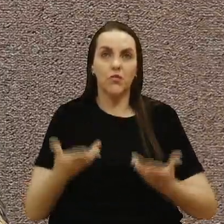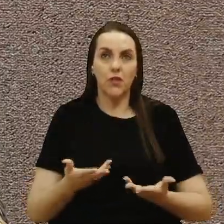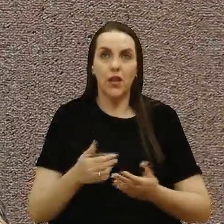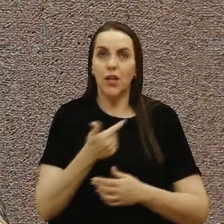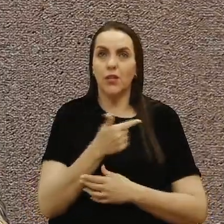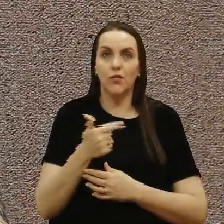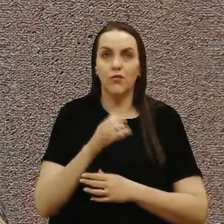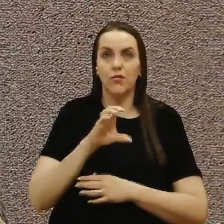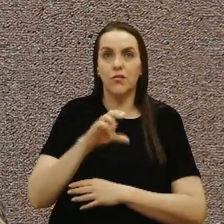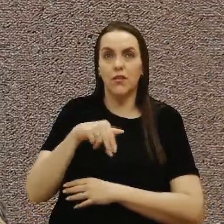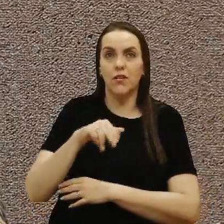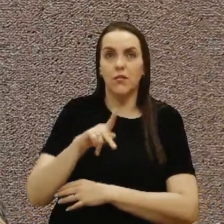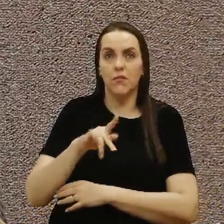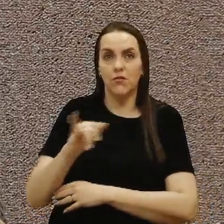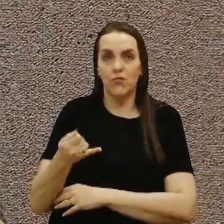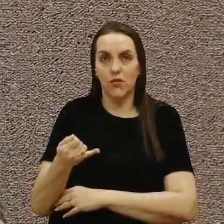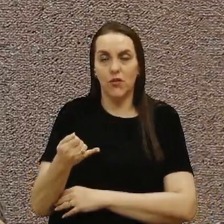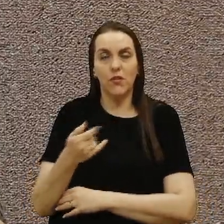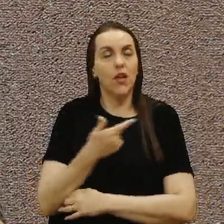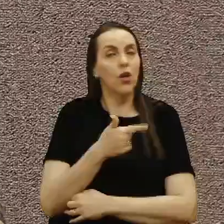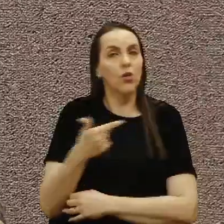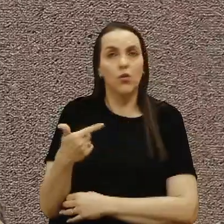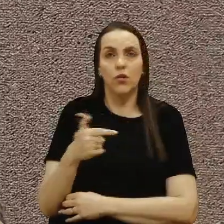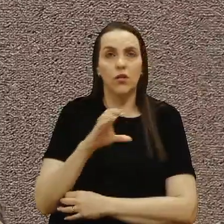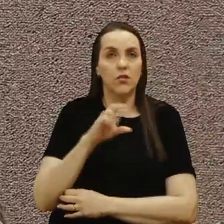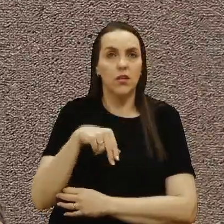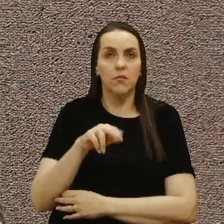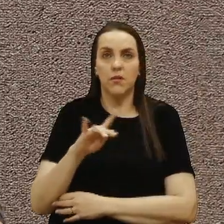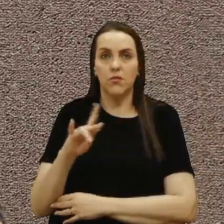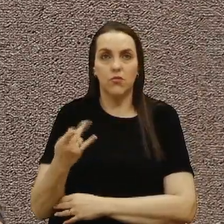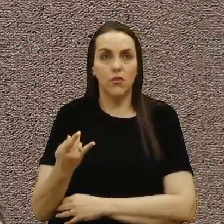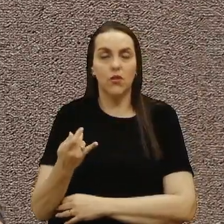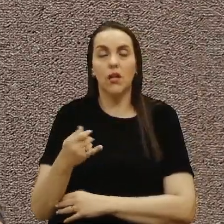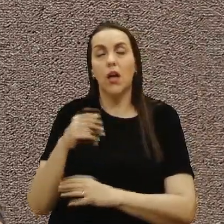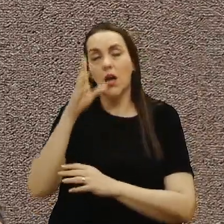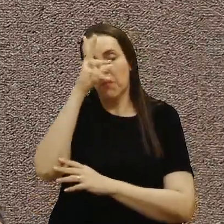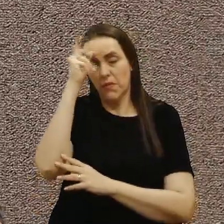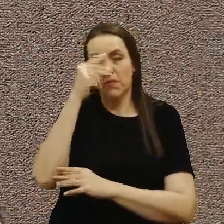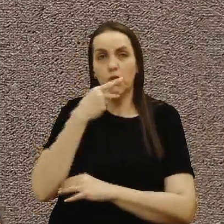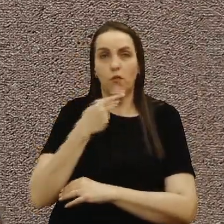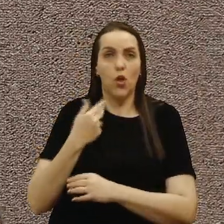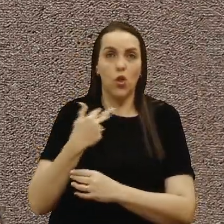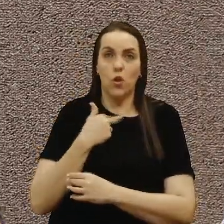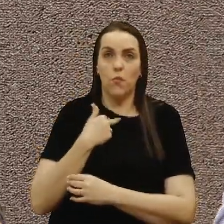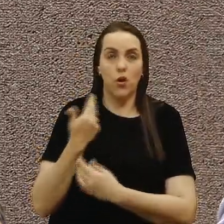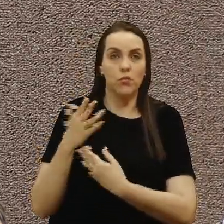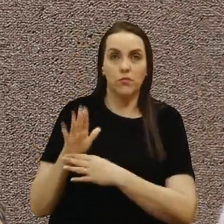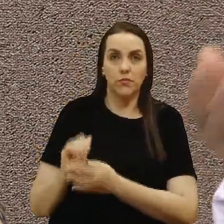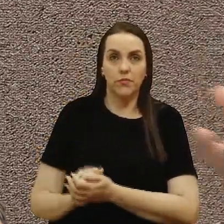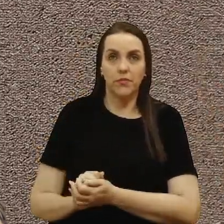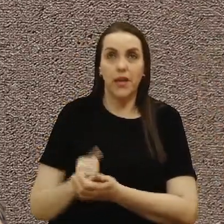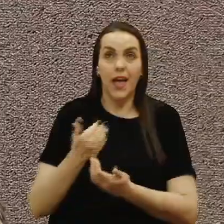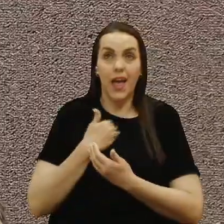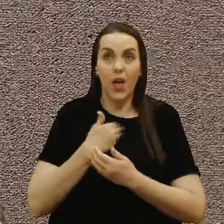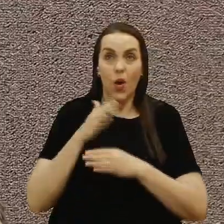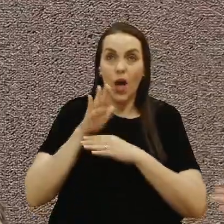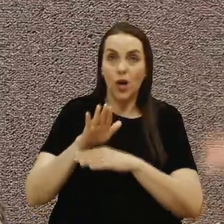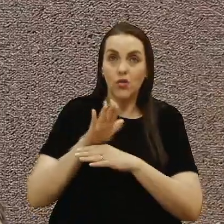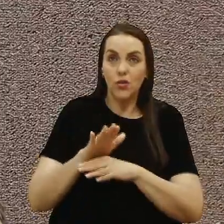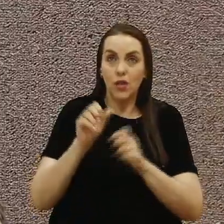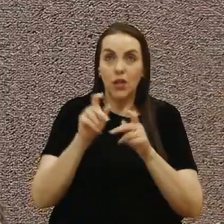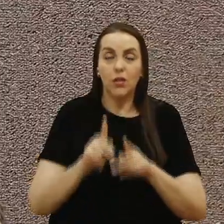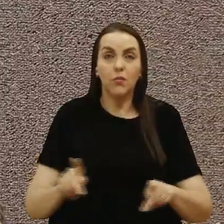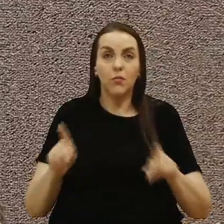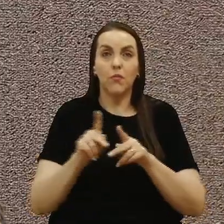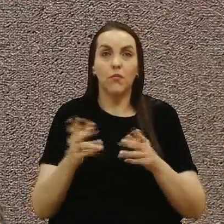um CNPJ. E por não ter um CNPJ, a prefeitura disse que não podia ajudar. Mas se eu estou ajudando o povo que mais precisa, então qual é a